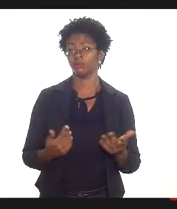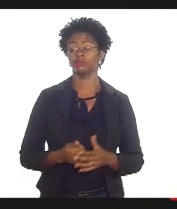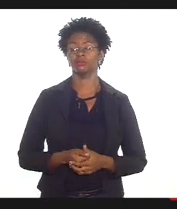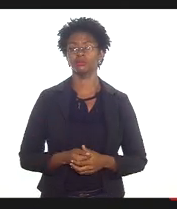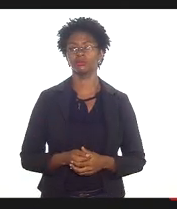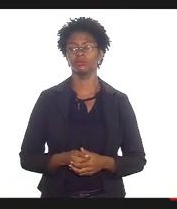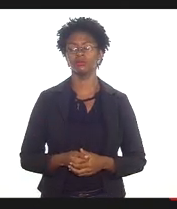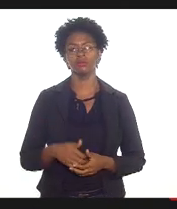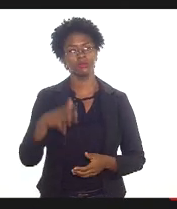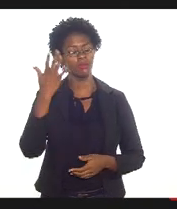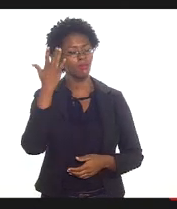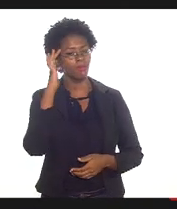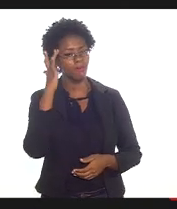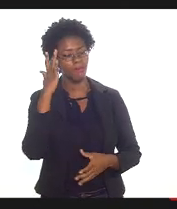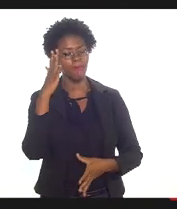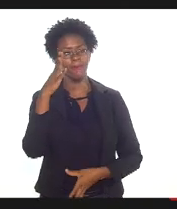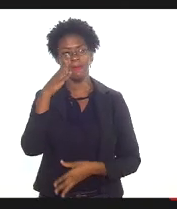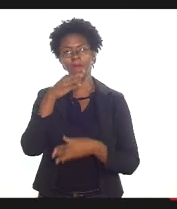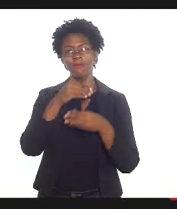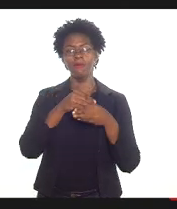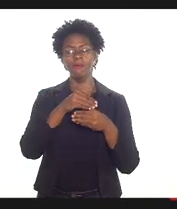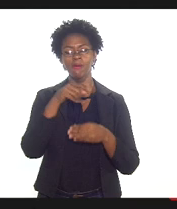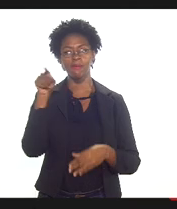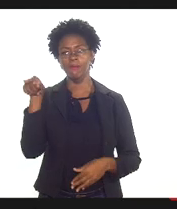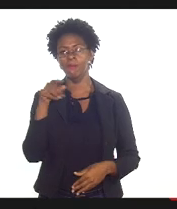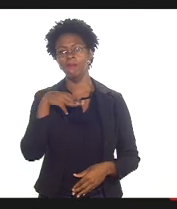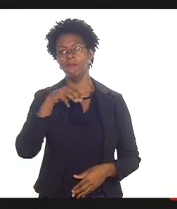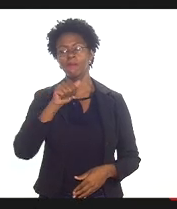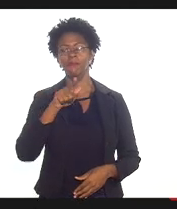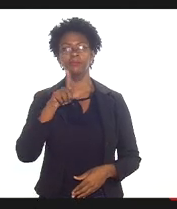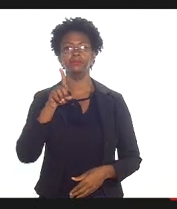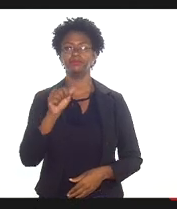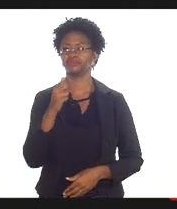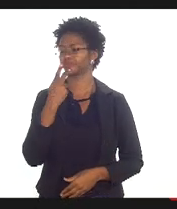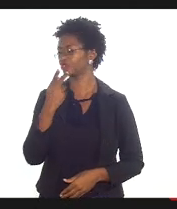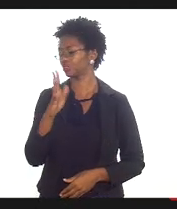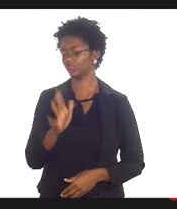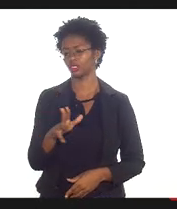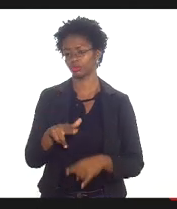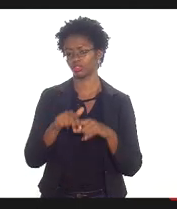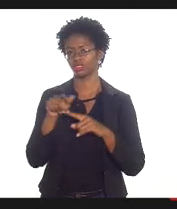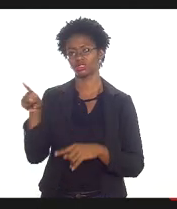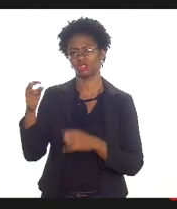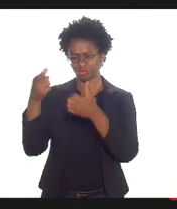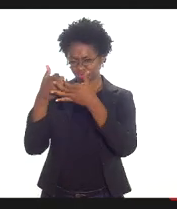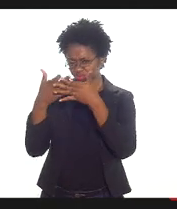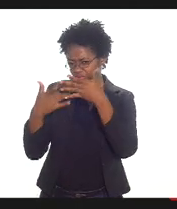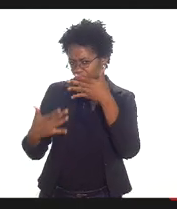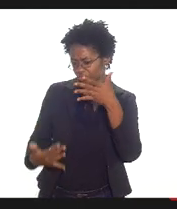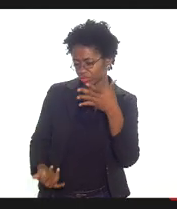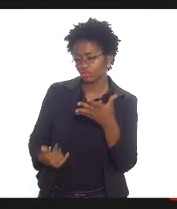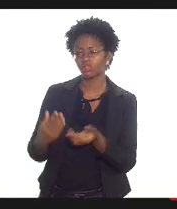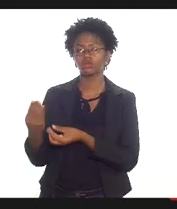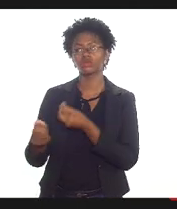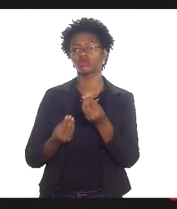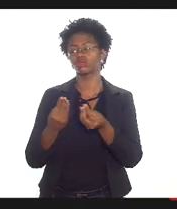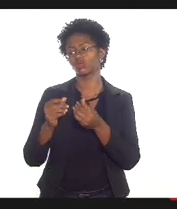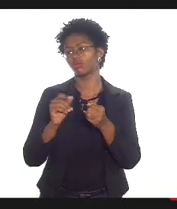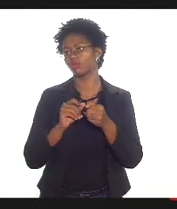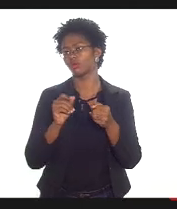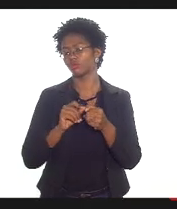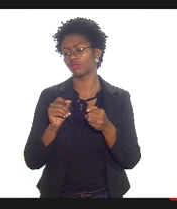E assim, acho que ela complementa, né, o que a Magda falou. A Magda colocou de uma forma bem detalhada como são feitas